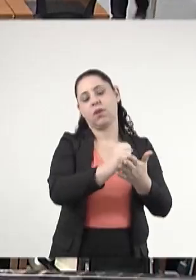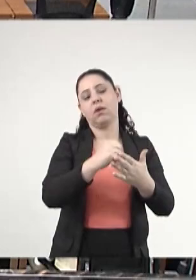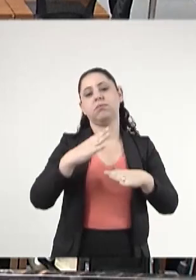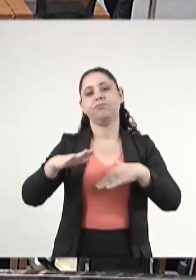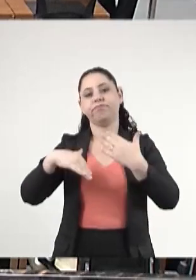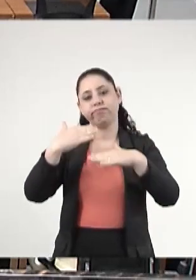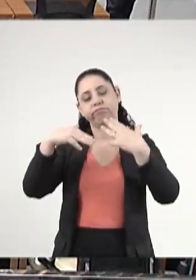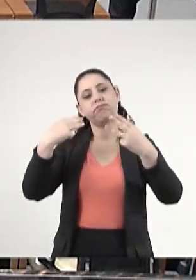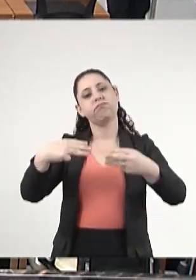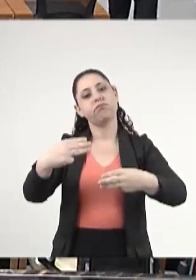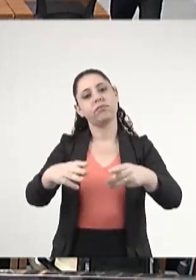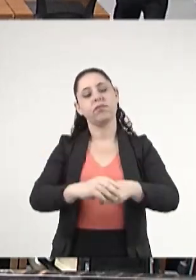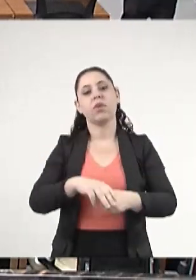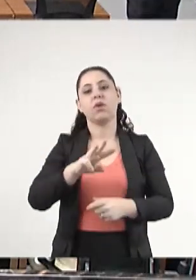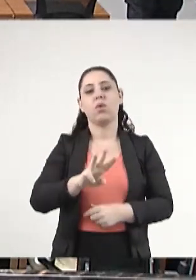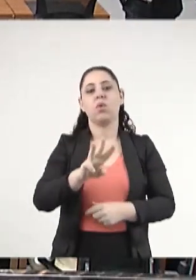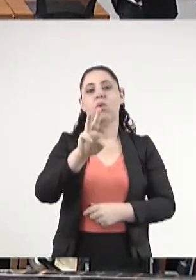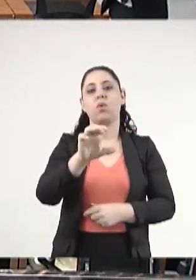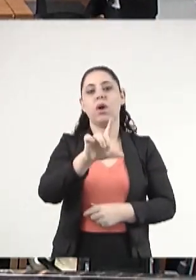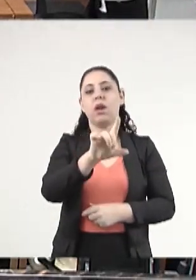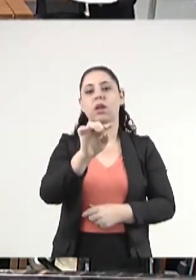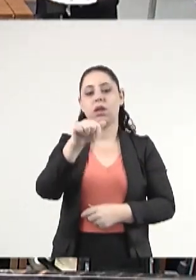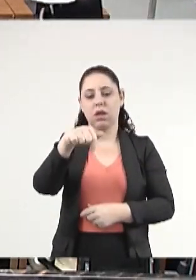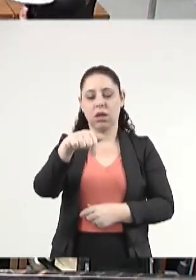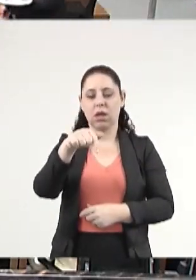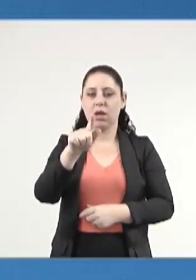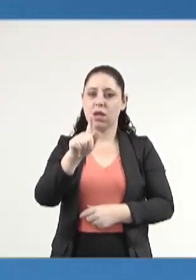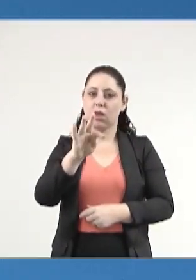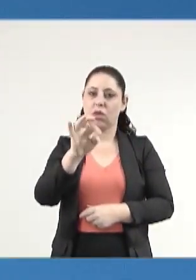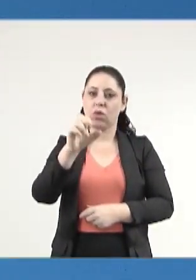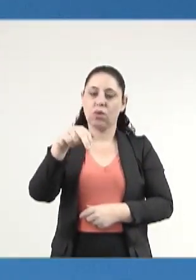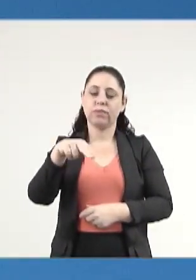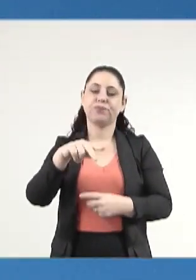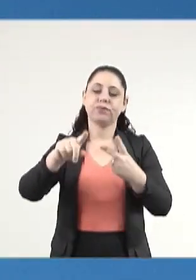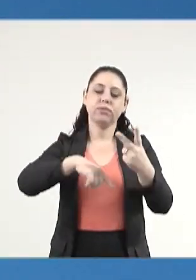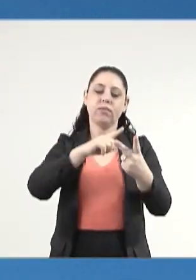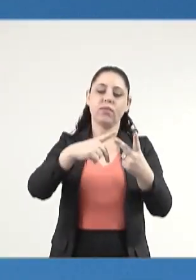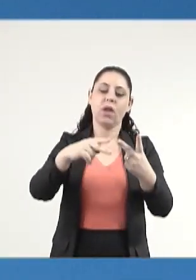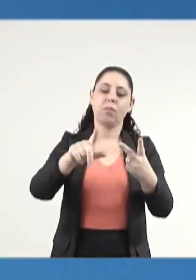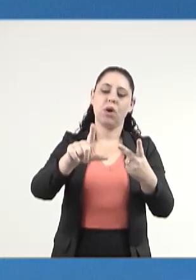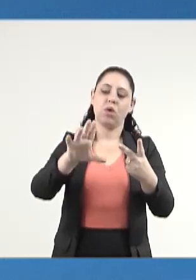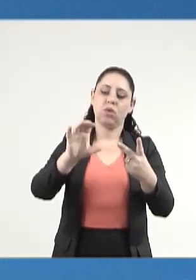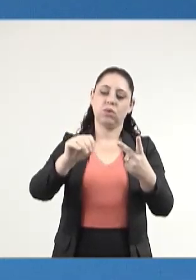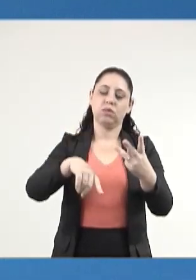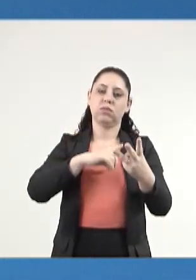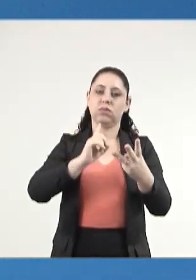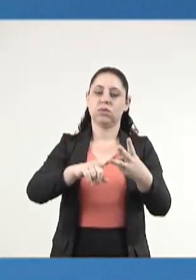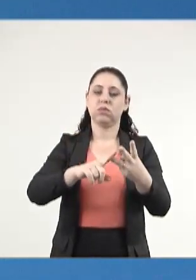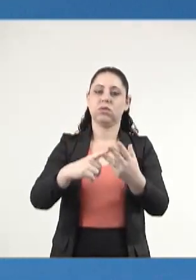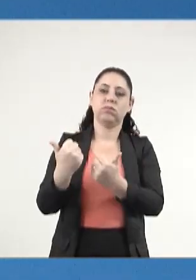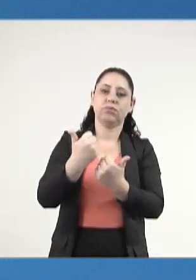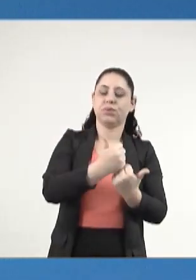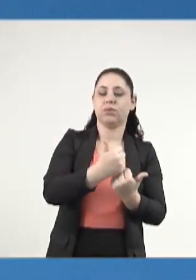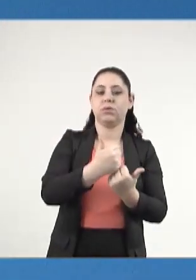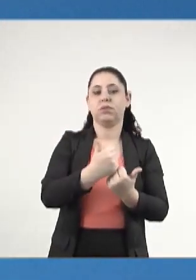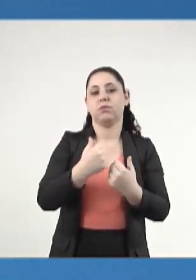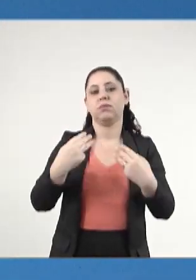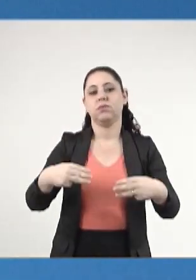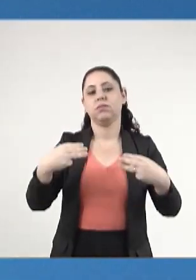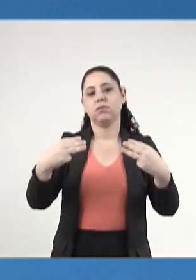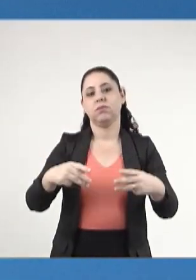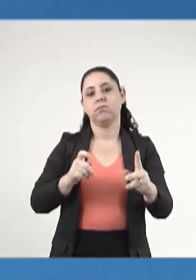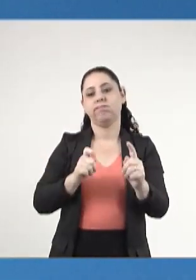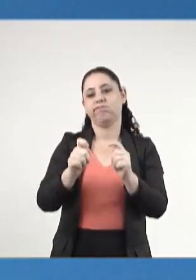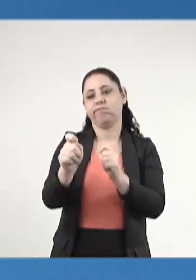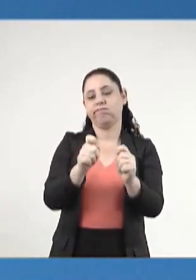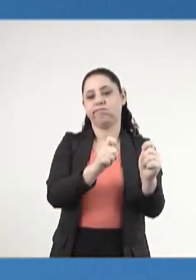Desenvolvimento Social, Wellington Dias, e o outro, Paulo Teixeira, e com o subministro de